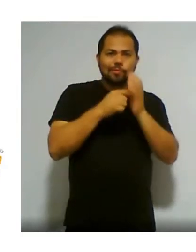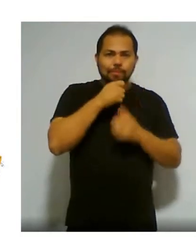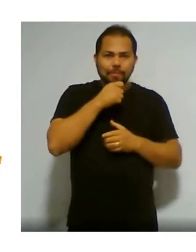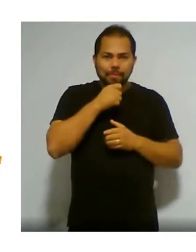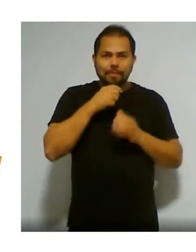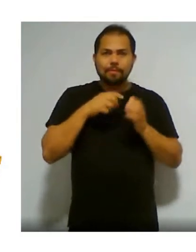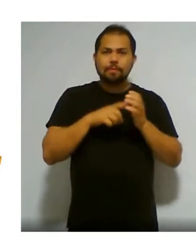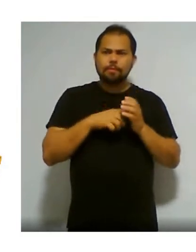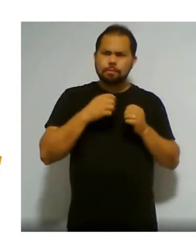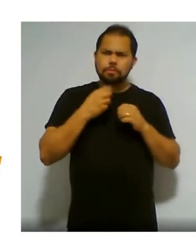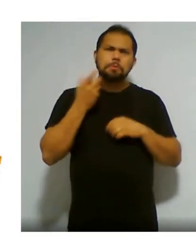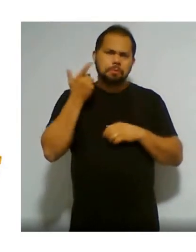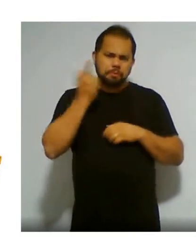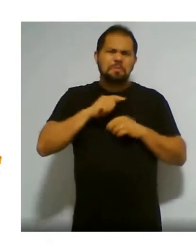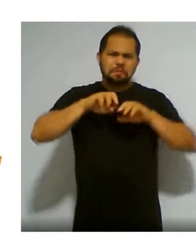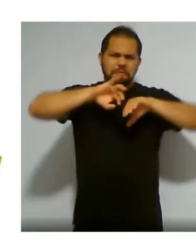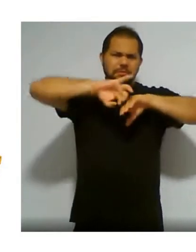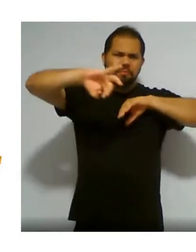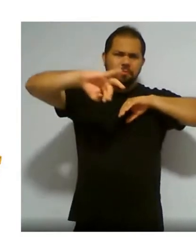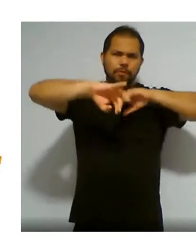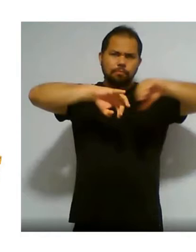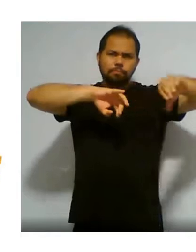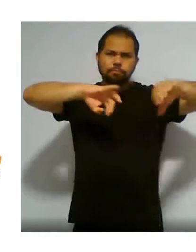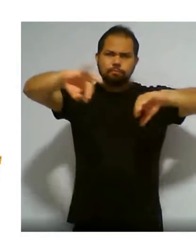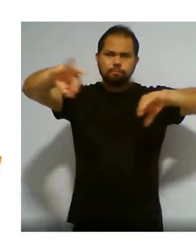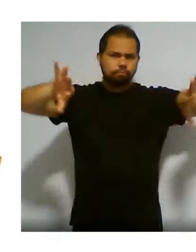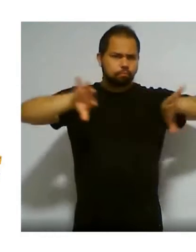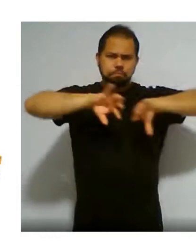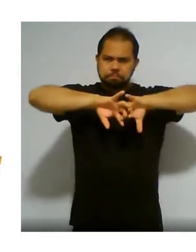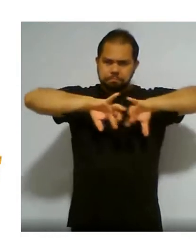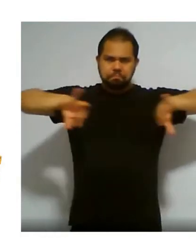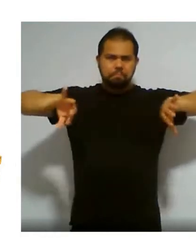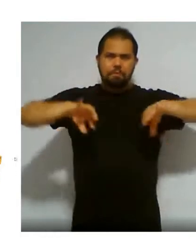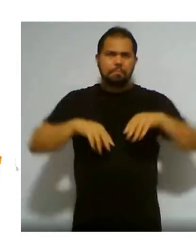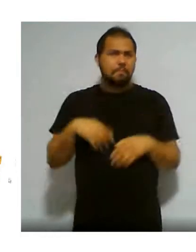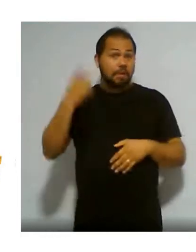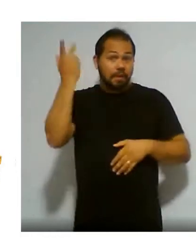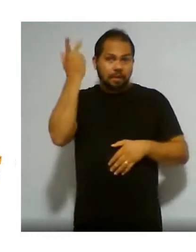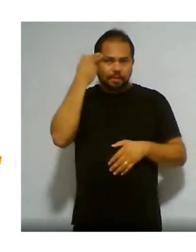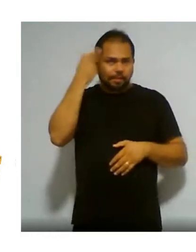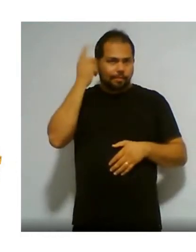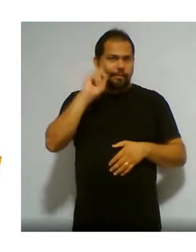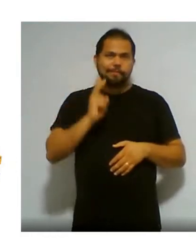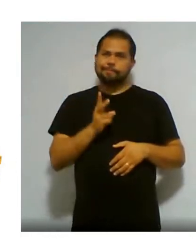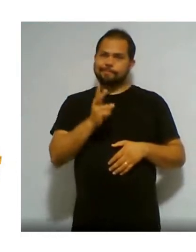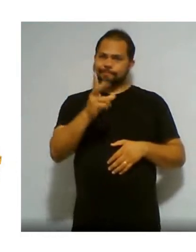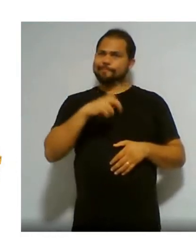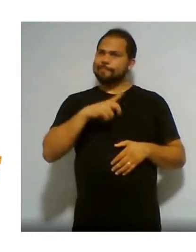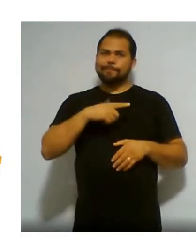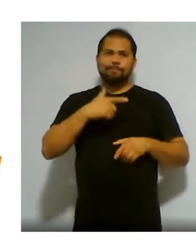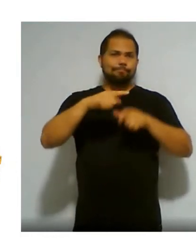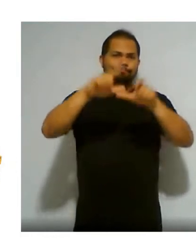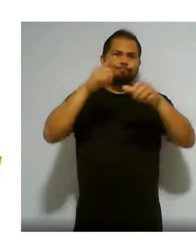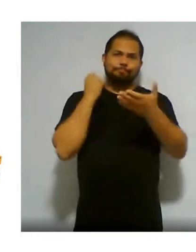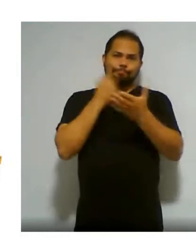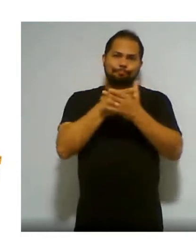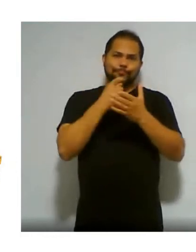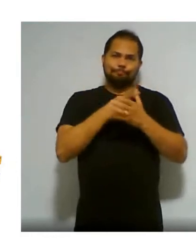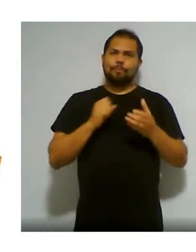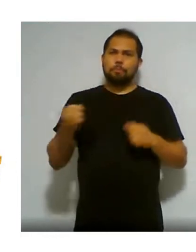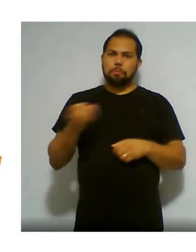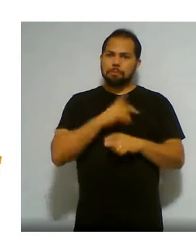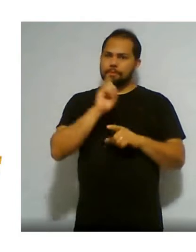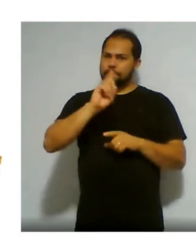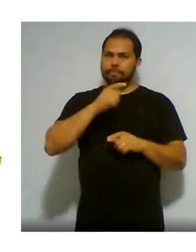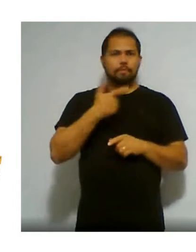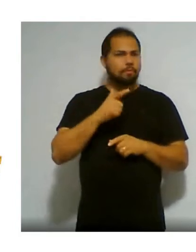aqui ela separada. Como eu comentei para vocês, isso não é tão comum de acontecer nos computadores, nos gabinetes que a gente comprar, né?